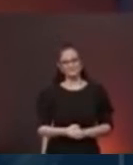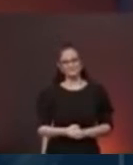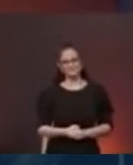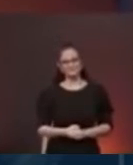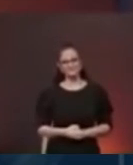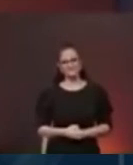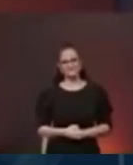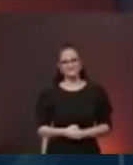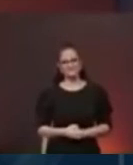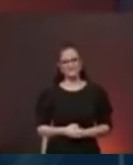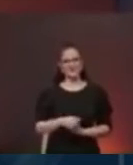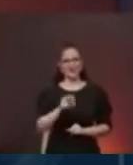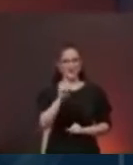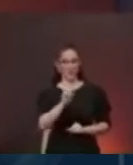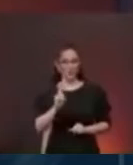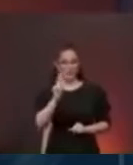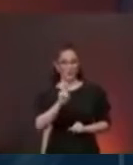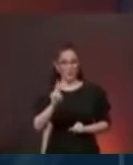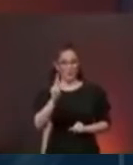Aqui esbombriu.